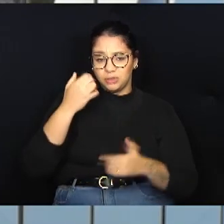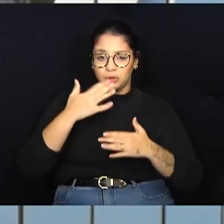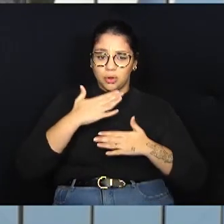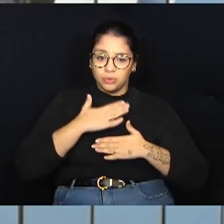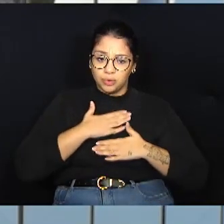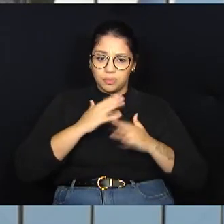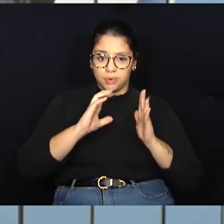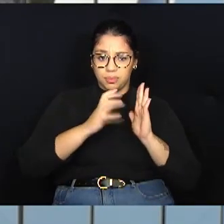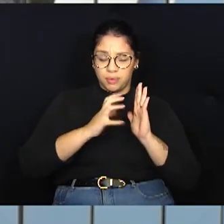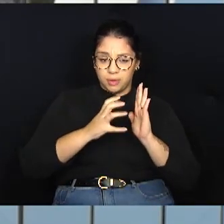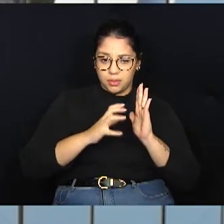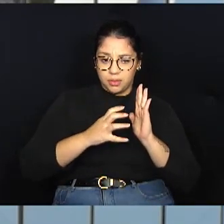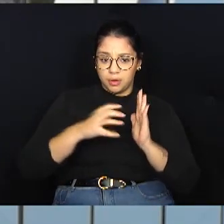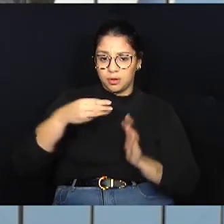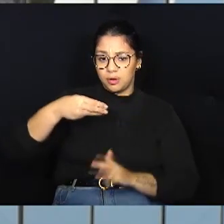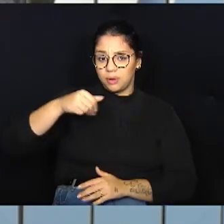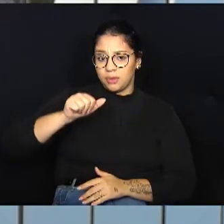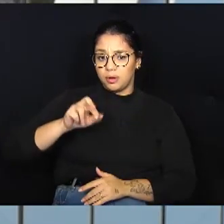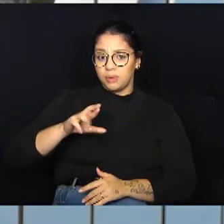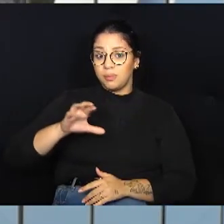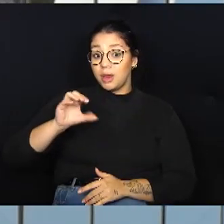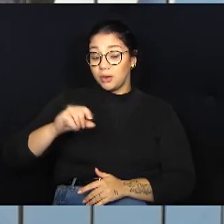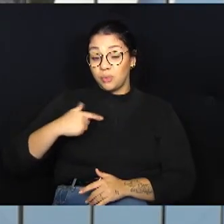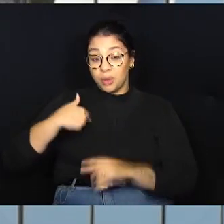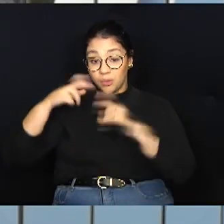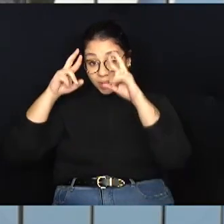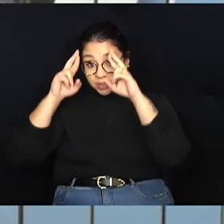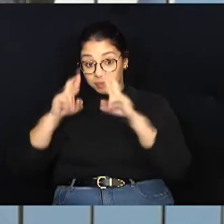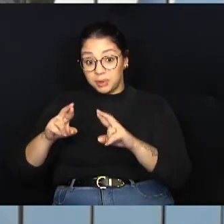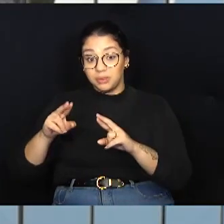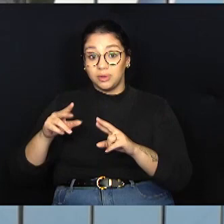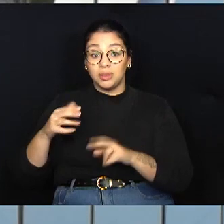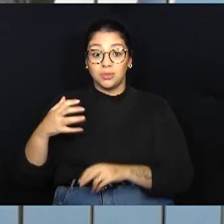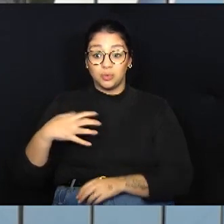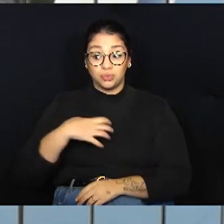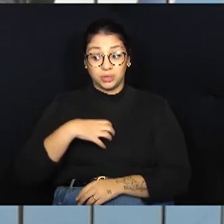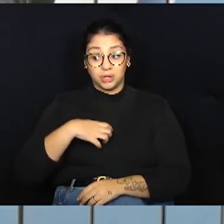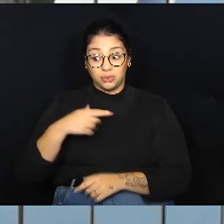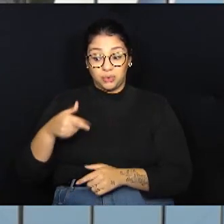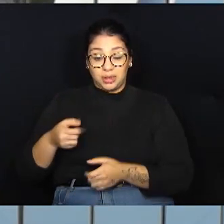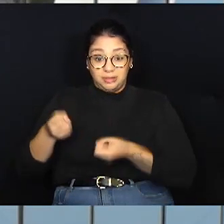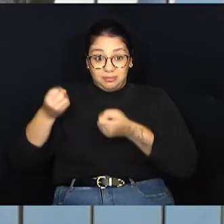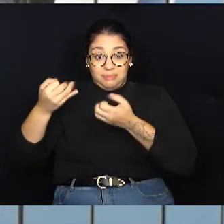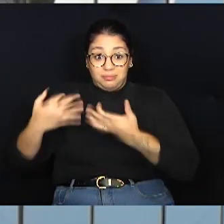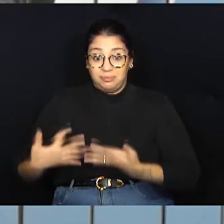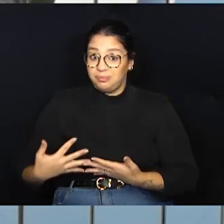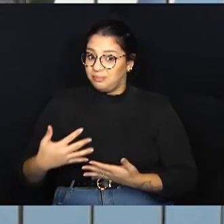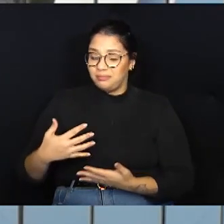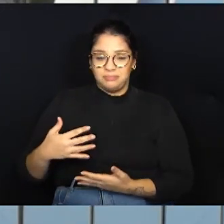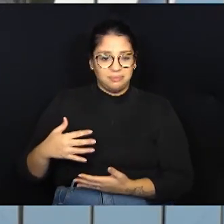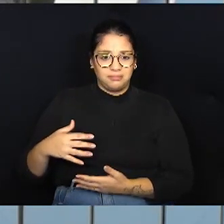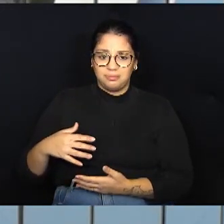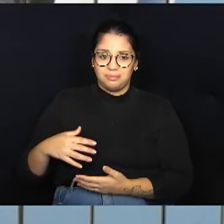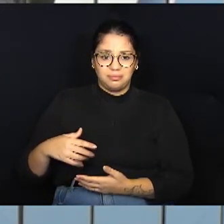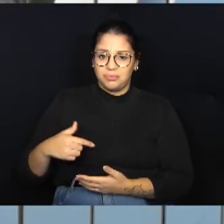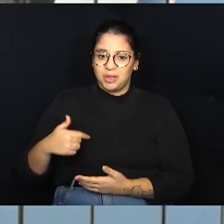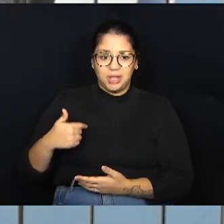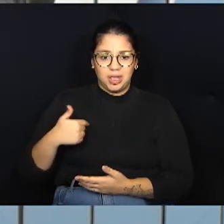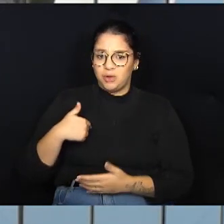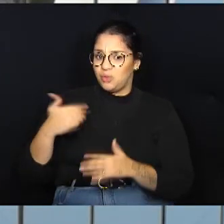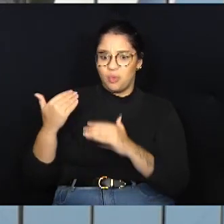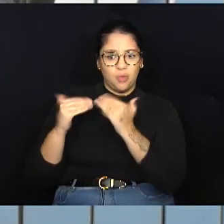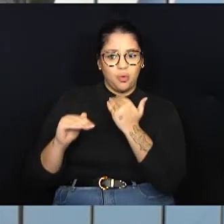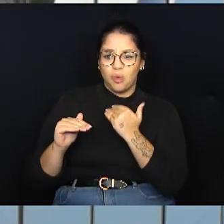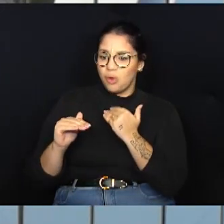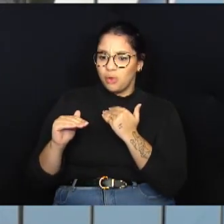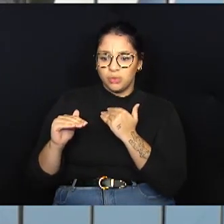o senador Magno Malta, que eu respeito, a maneira que ele trabalhou o assunto. Foi infeliz, eu não posso concordar